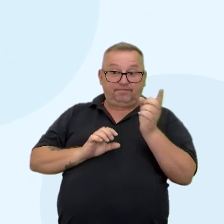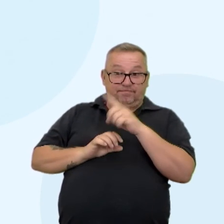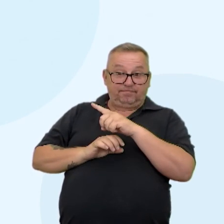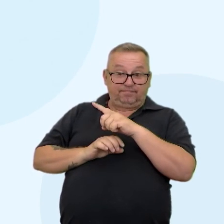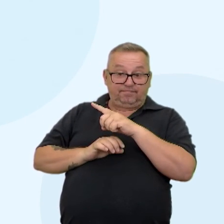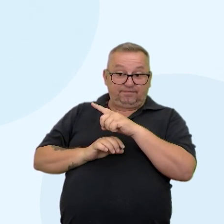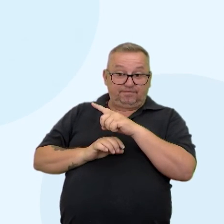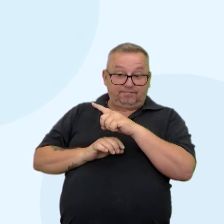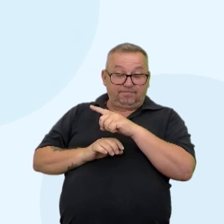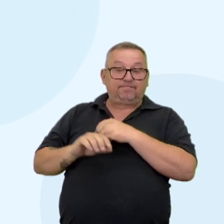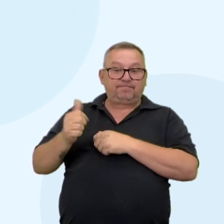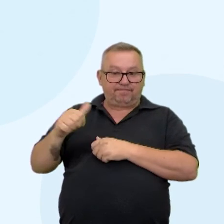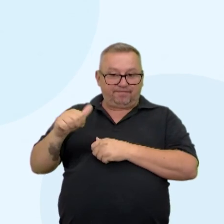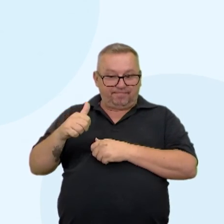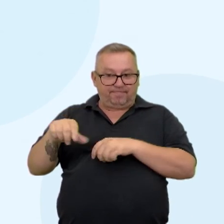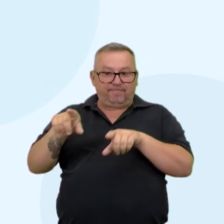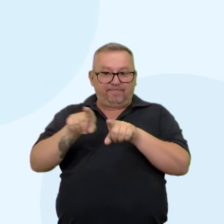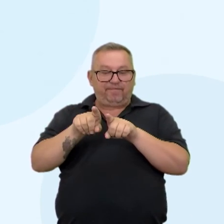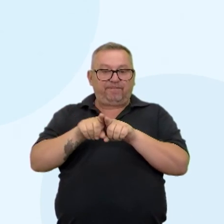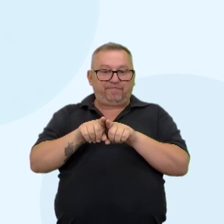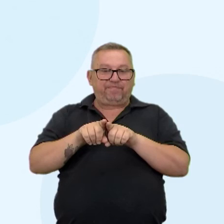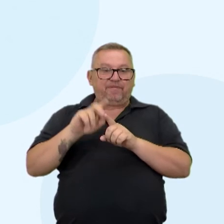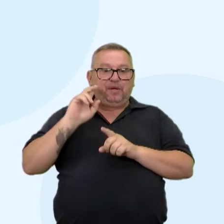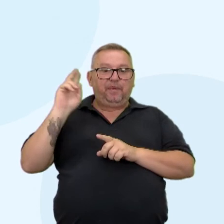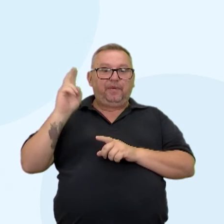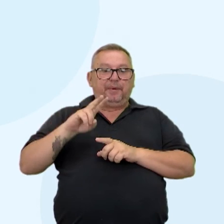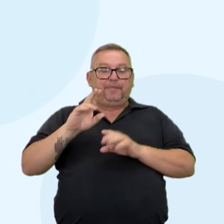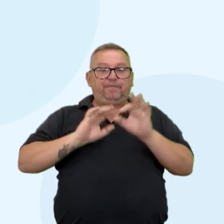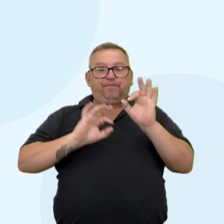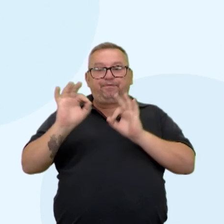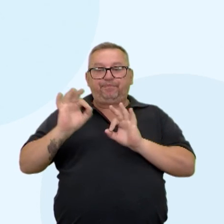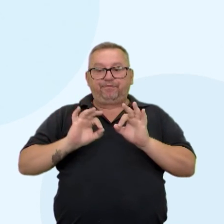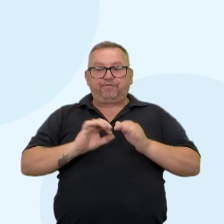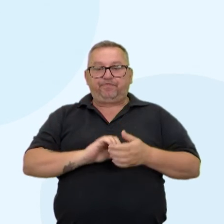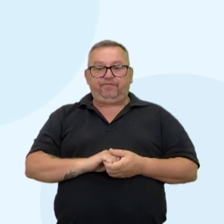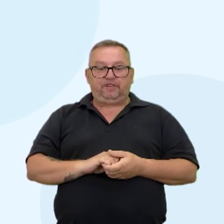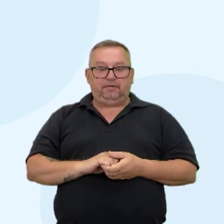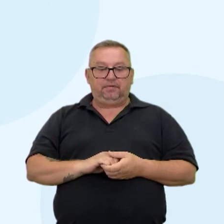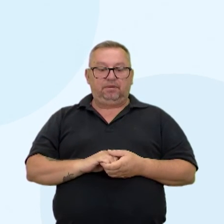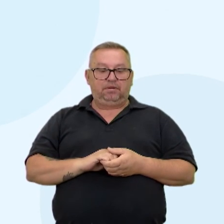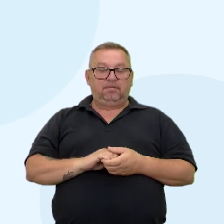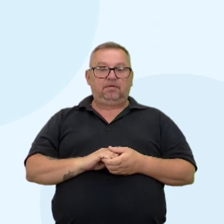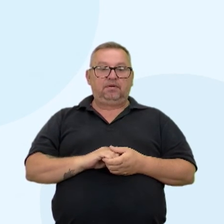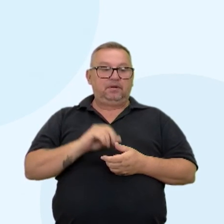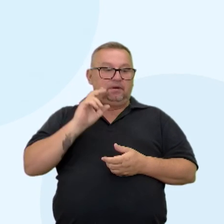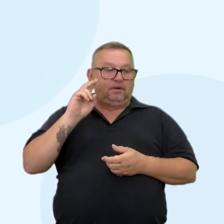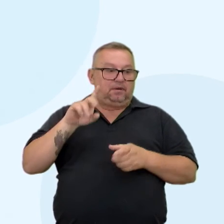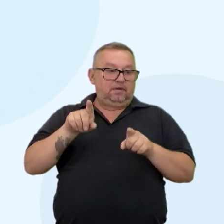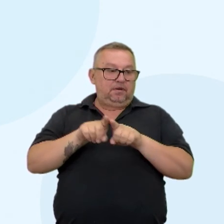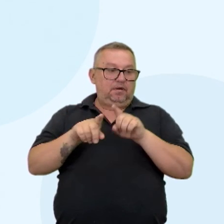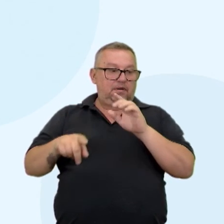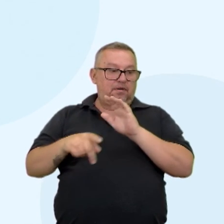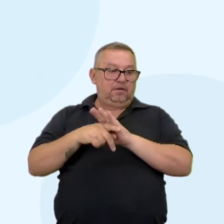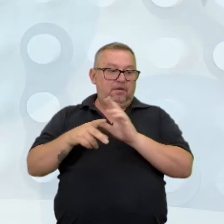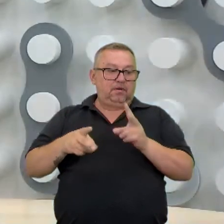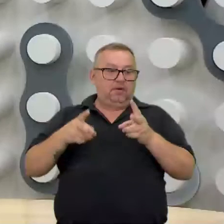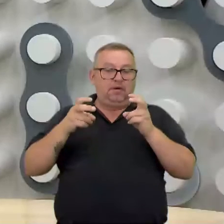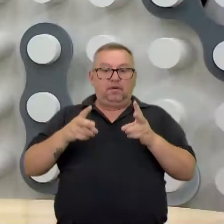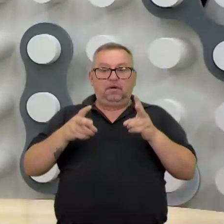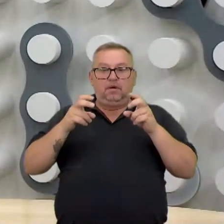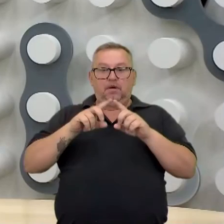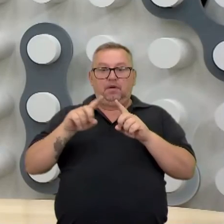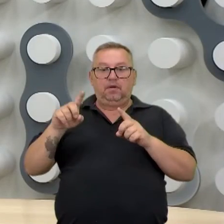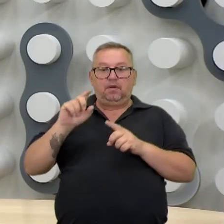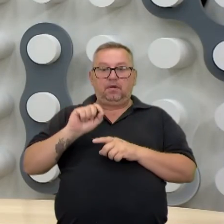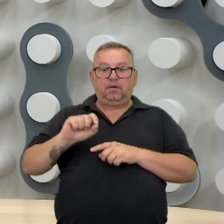do que a gente passou aqui, tá certo? E aí você pode elaborar aí uma produção textual, né, com registro aí das suas percepções,